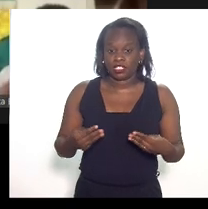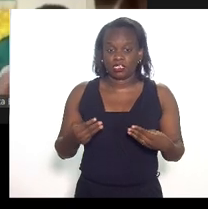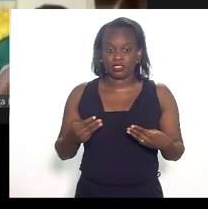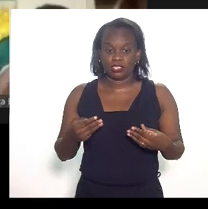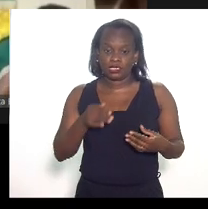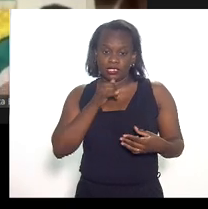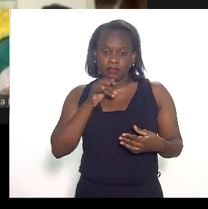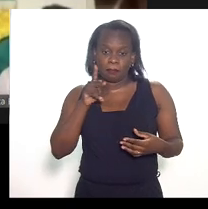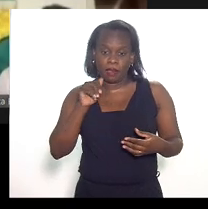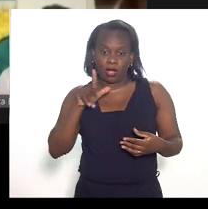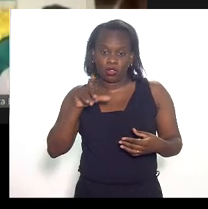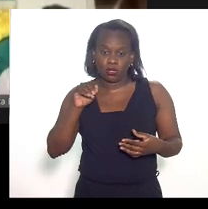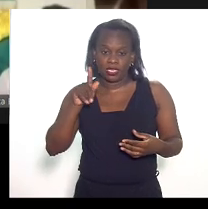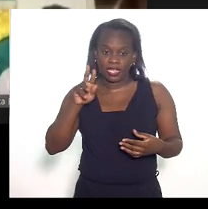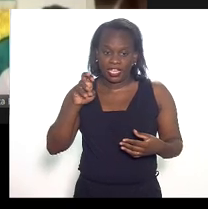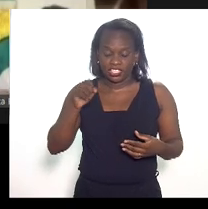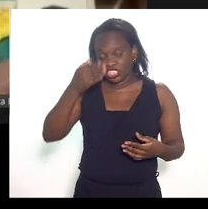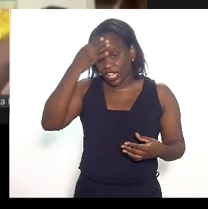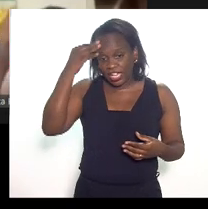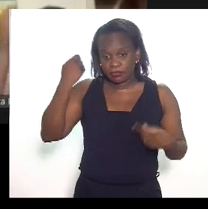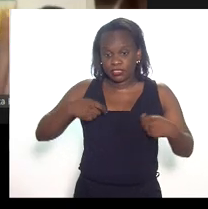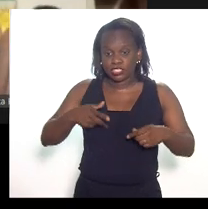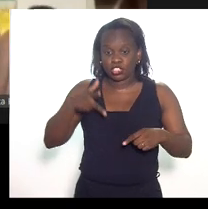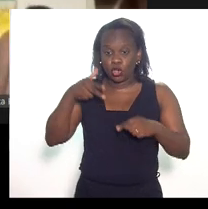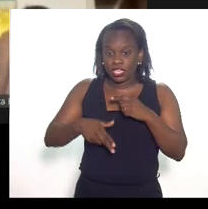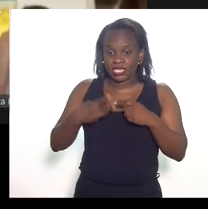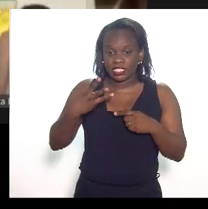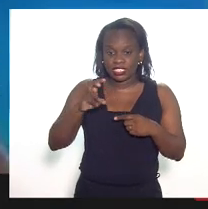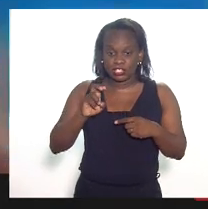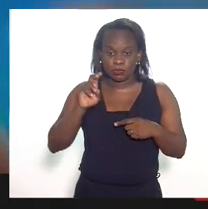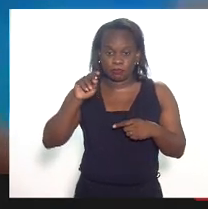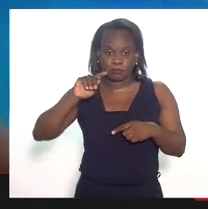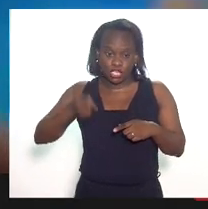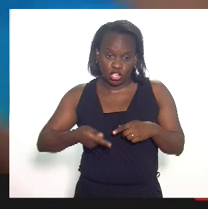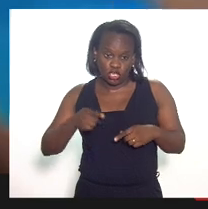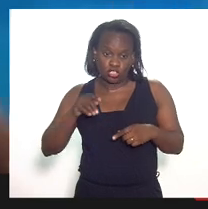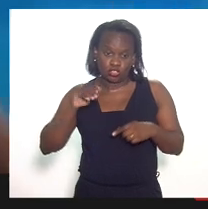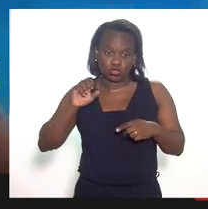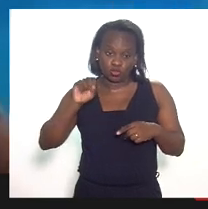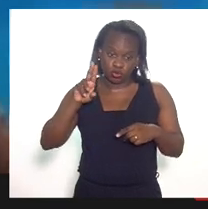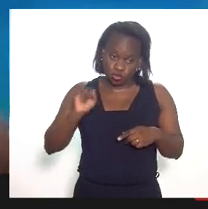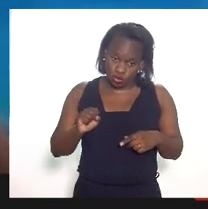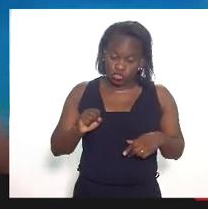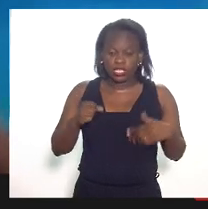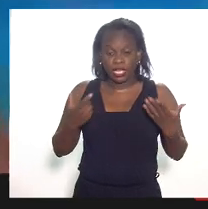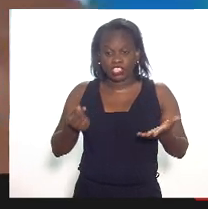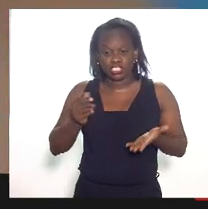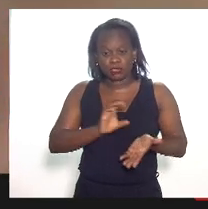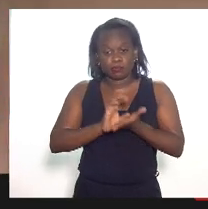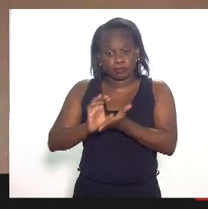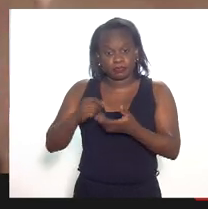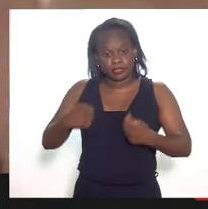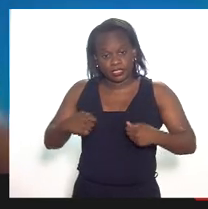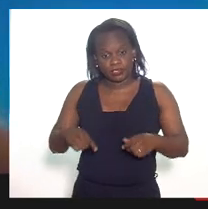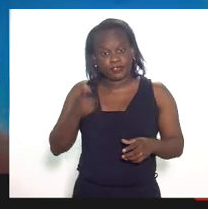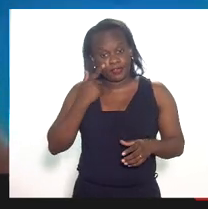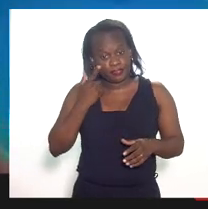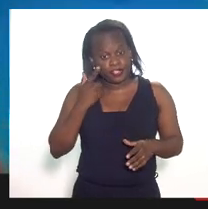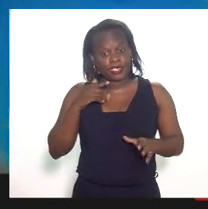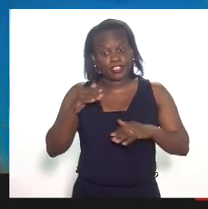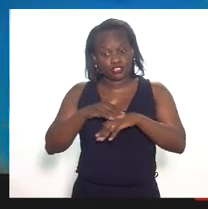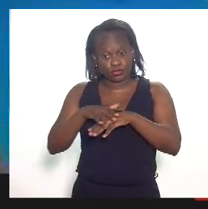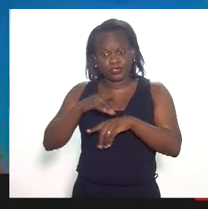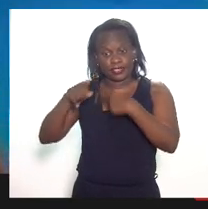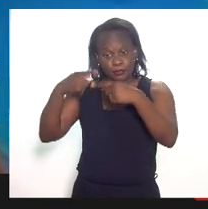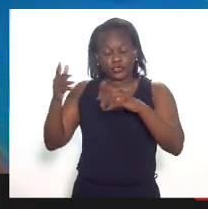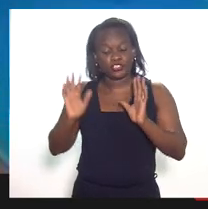Paulo Guedes esquece que tem que cortar 35 bilhões do SUS, né? Se ele esquece isso e coloca os recursos necessários. Vamos deixar até essa discussão para